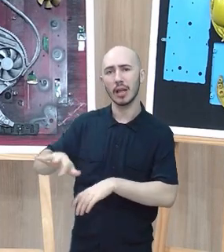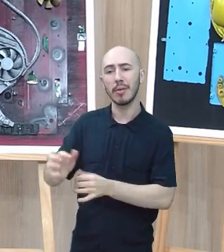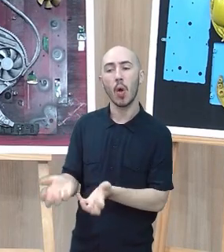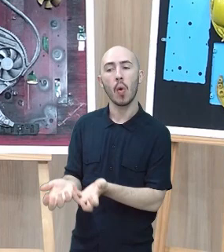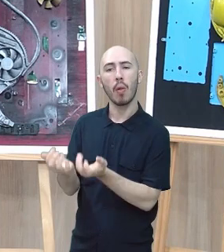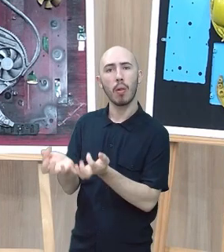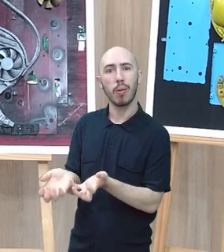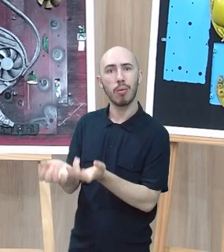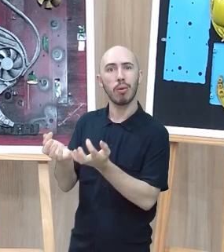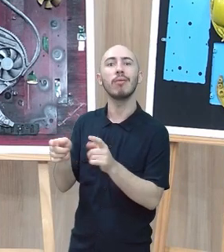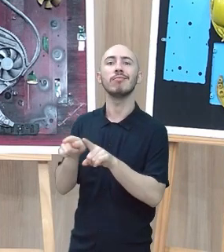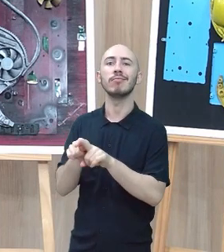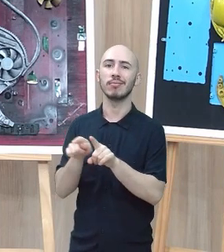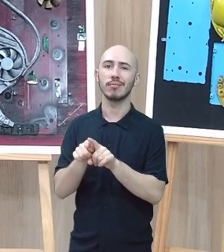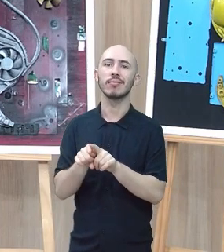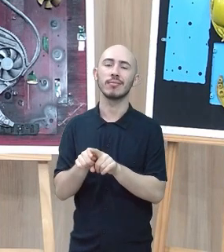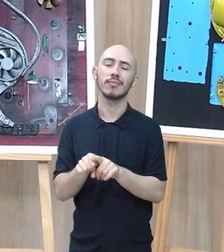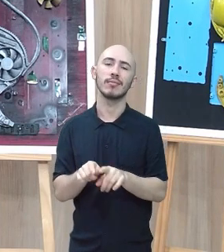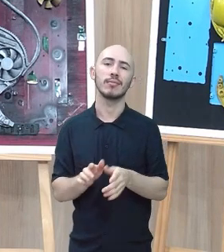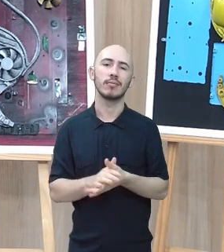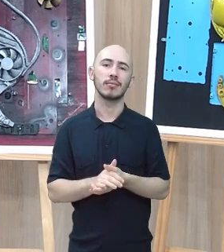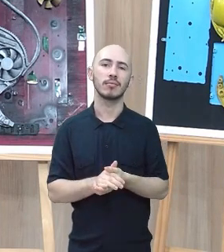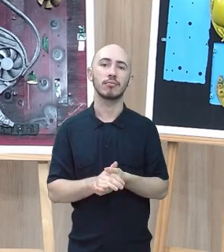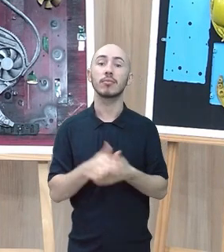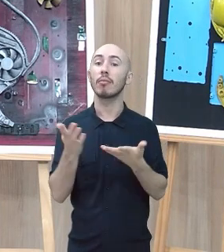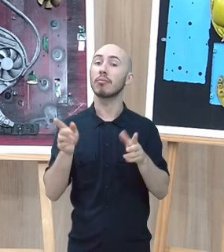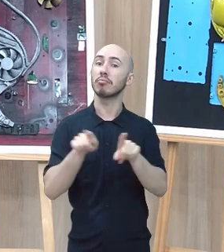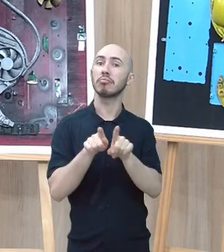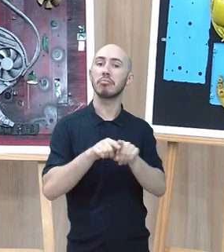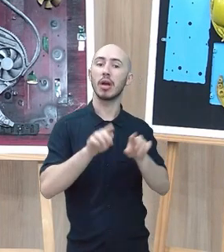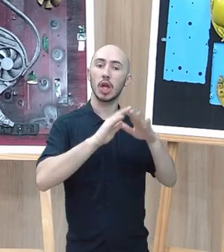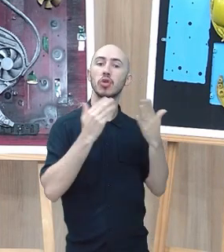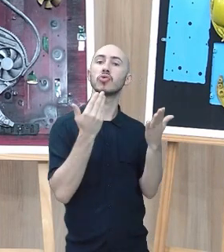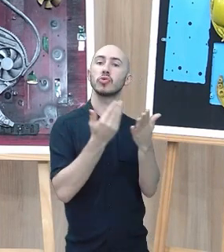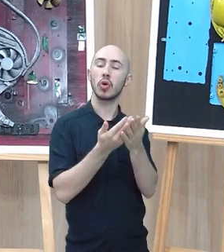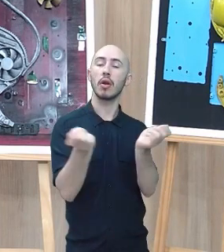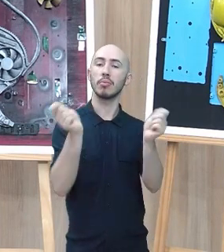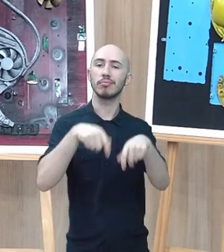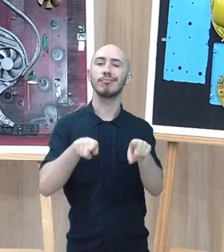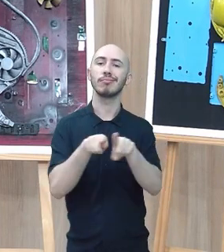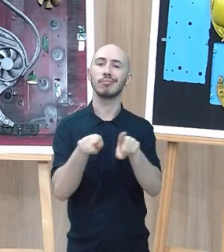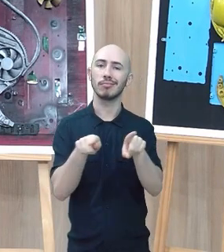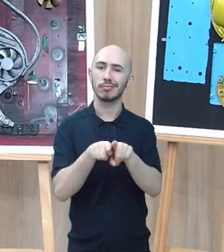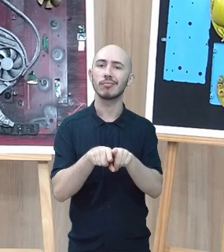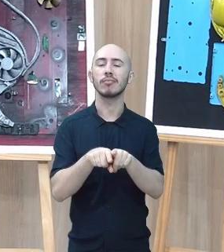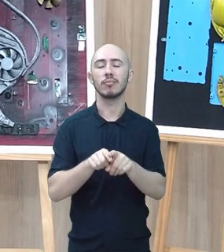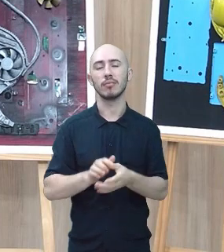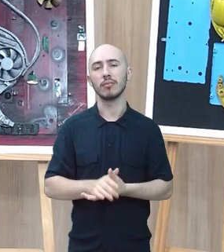talvez estimular aí na sua escola, fazer uma horta na escola,